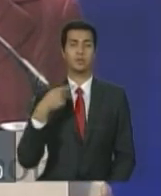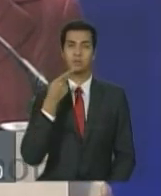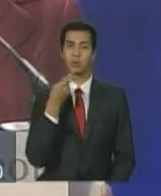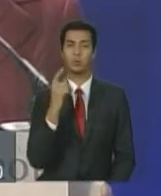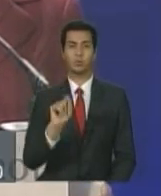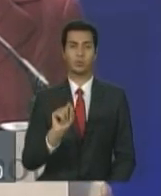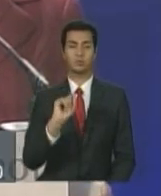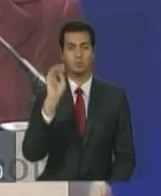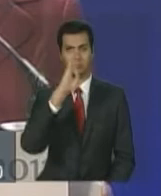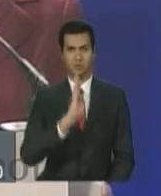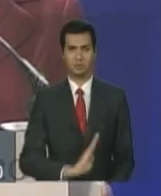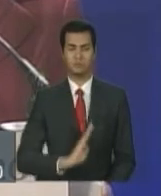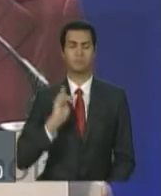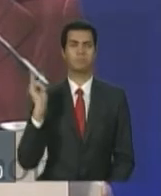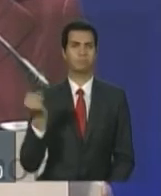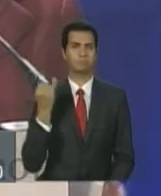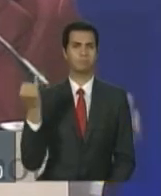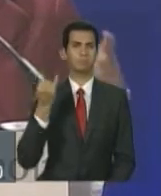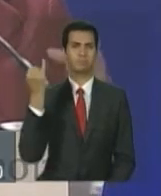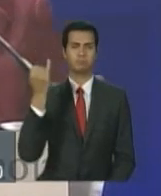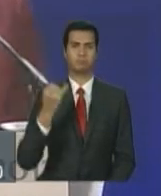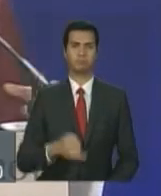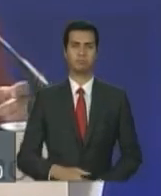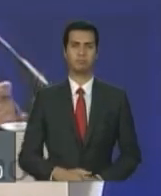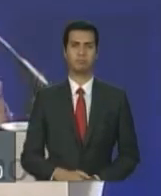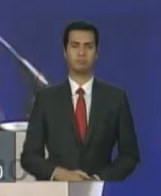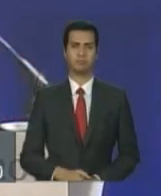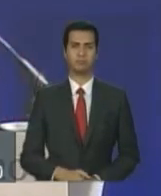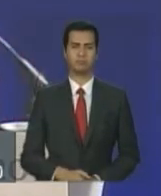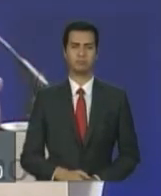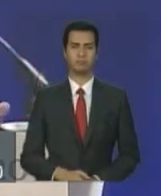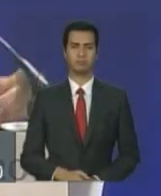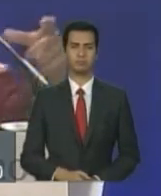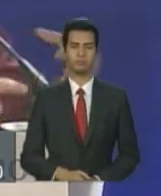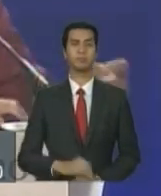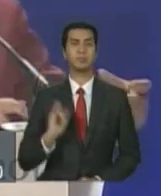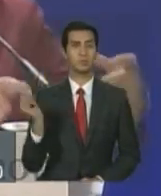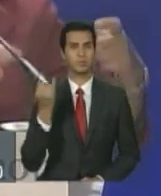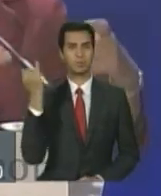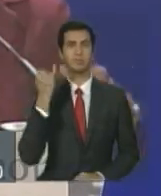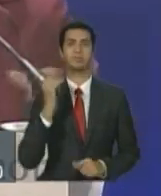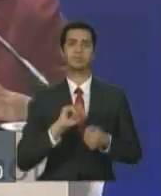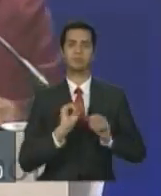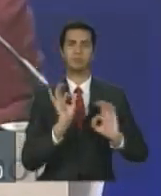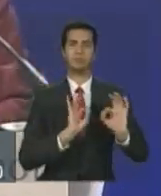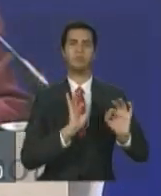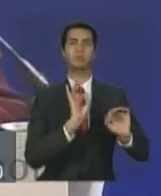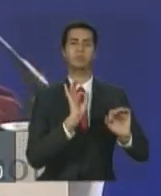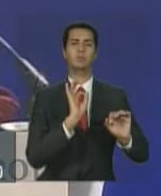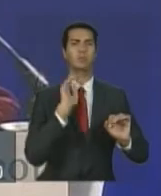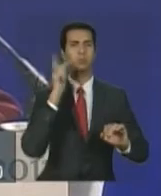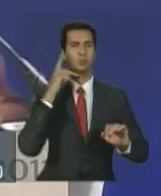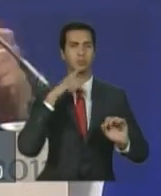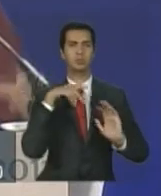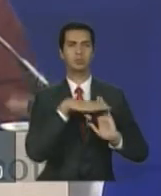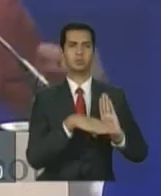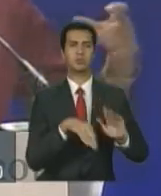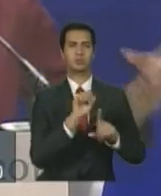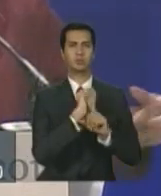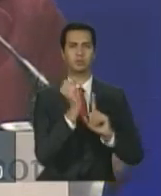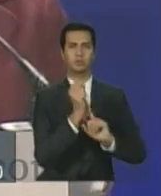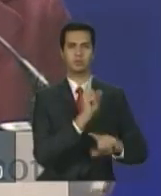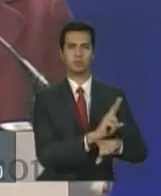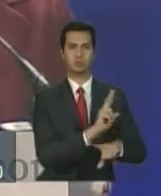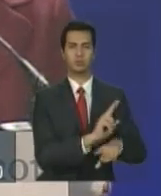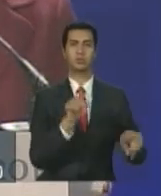Brasil tem na questão da política social, da política de proteção da social, da política